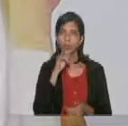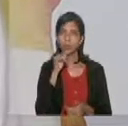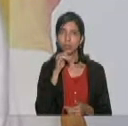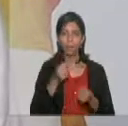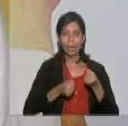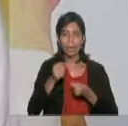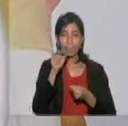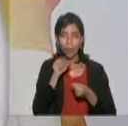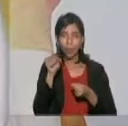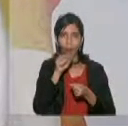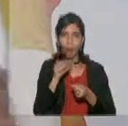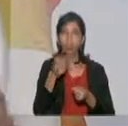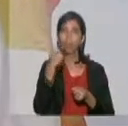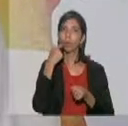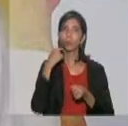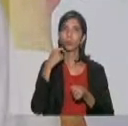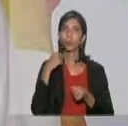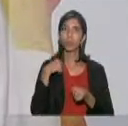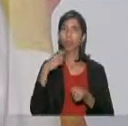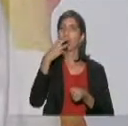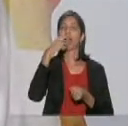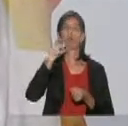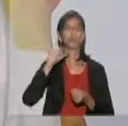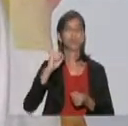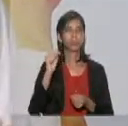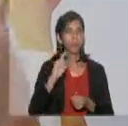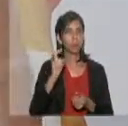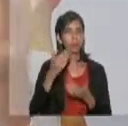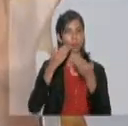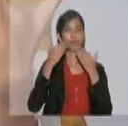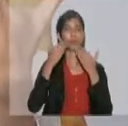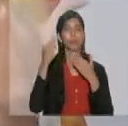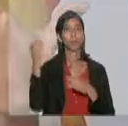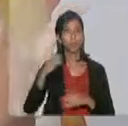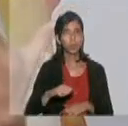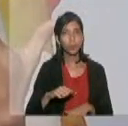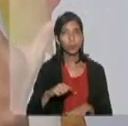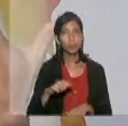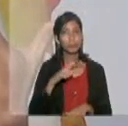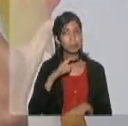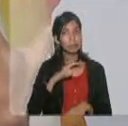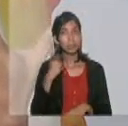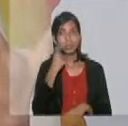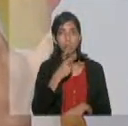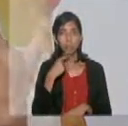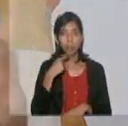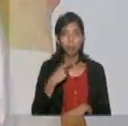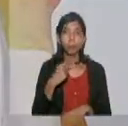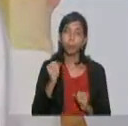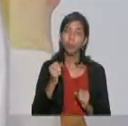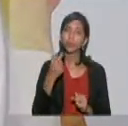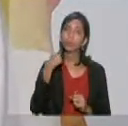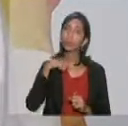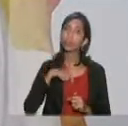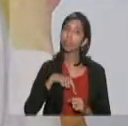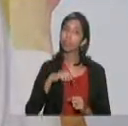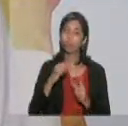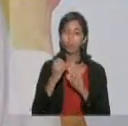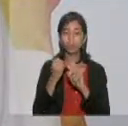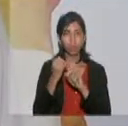Vai ficar levemente mais agachado, pode apoiar na perna, e aí você vai fazer os tapas, né? Depois você, se